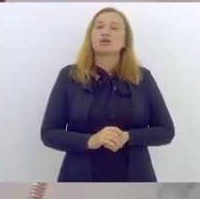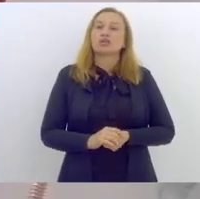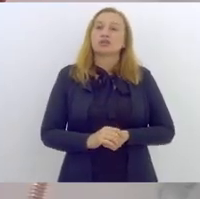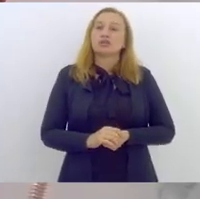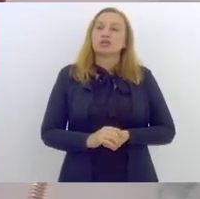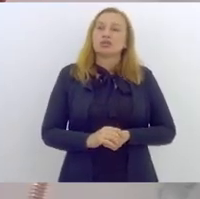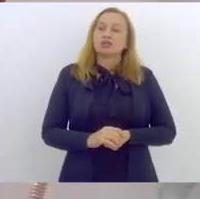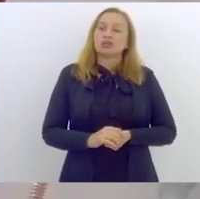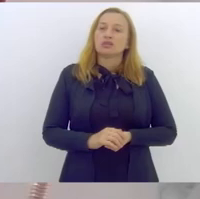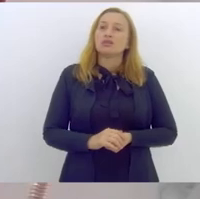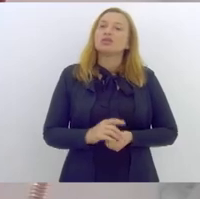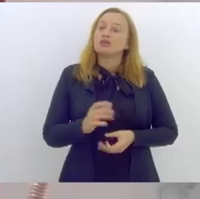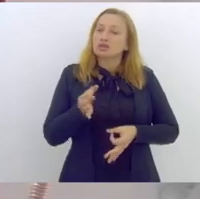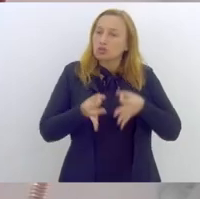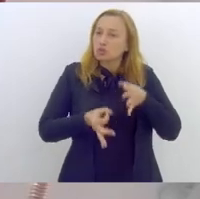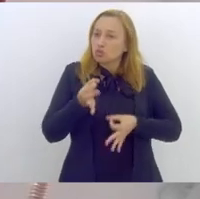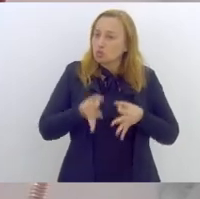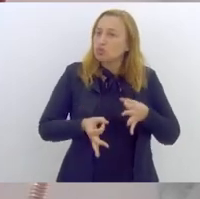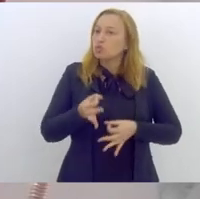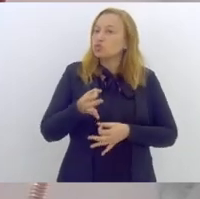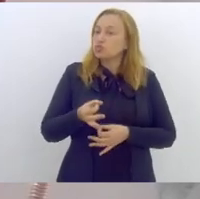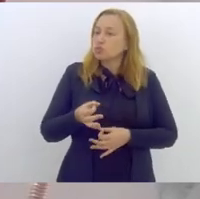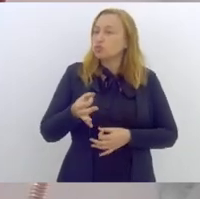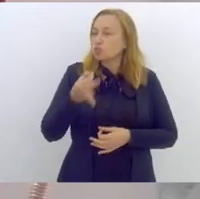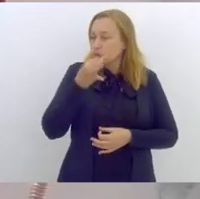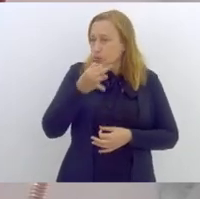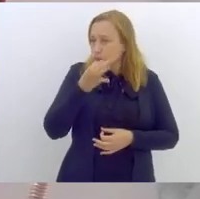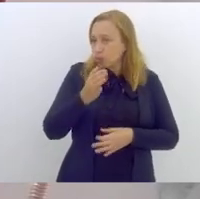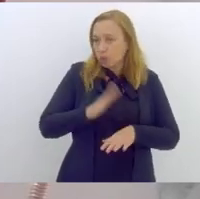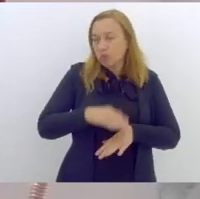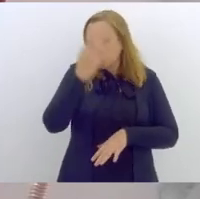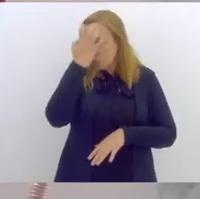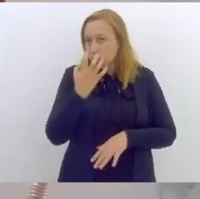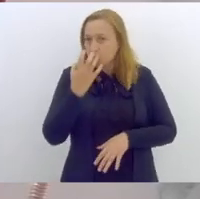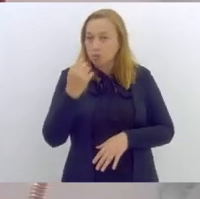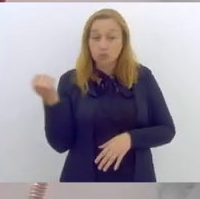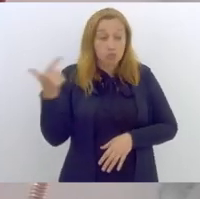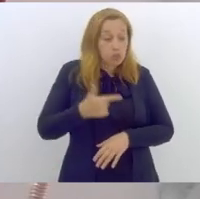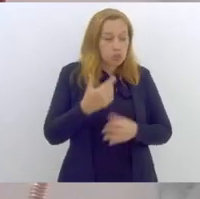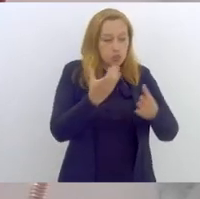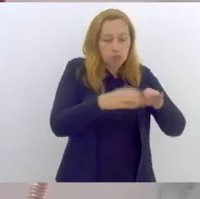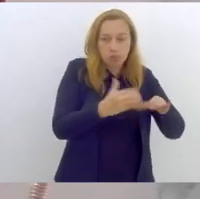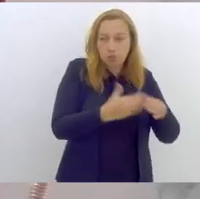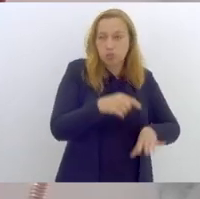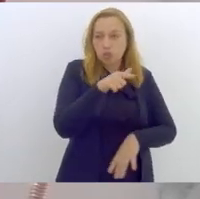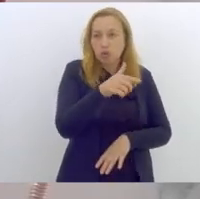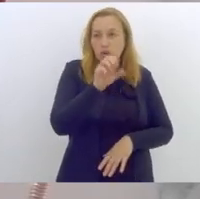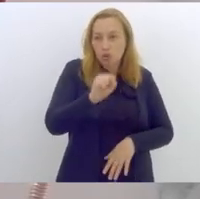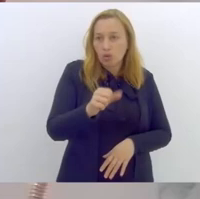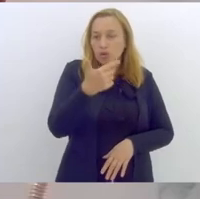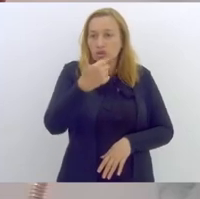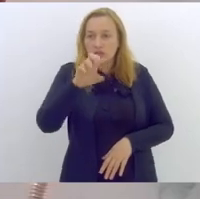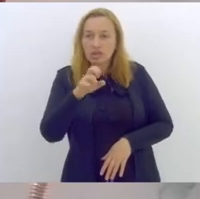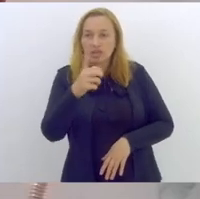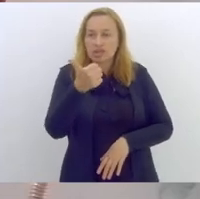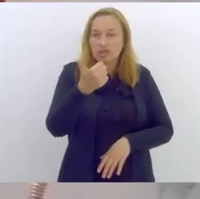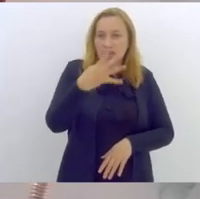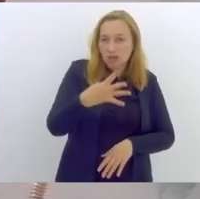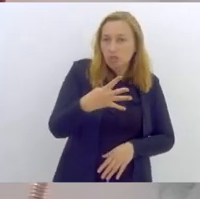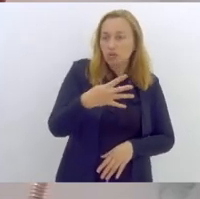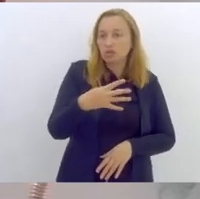onde tem em Broly jurídicos Sim muito mais graves talvez do que esses concursos aqui é alencados 8 15 14 12 13